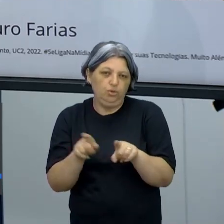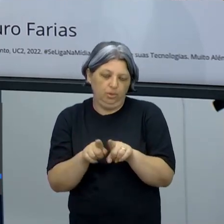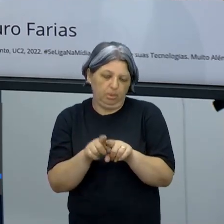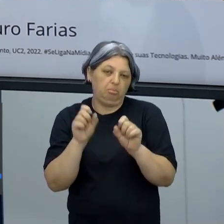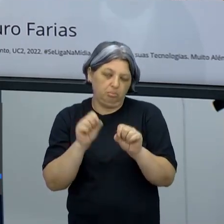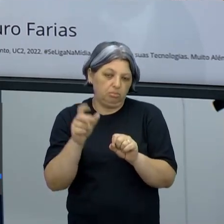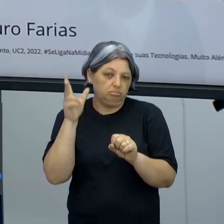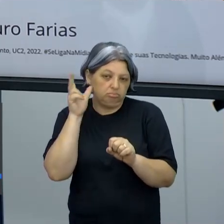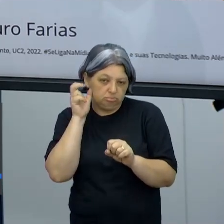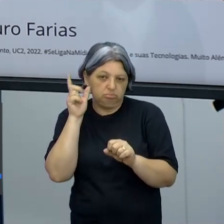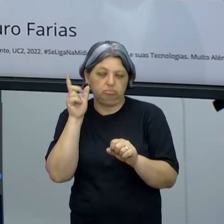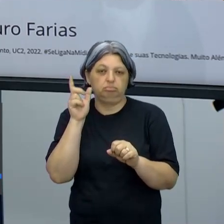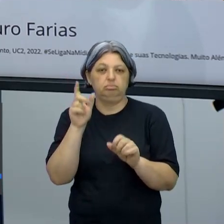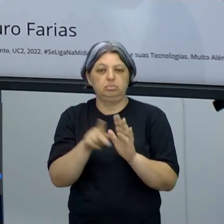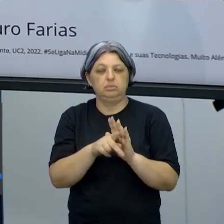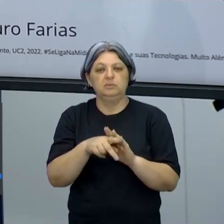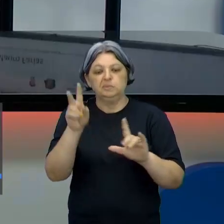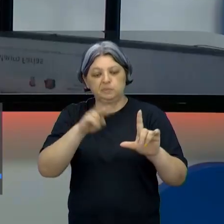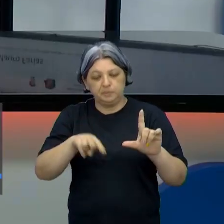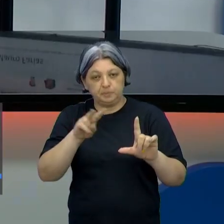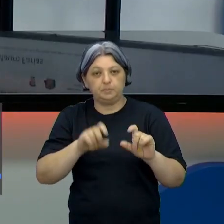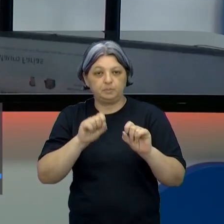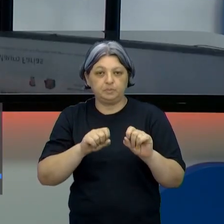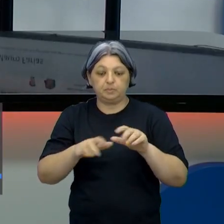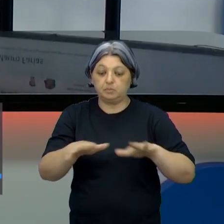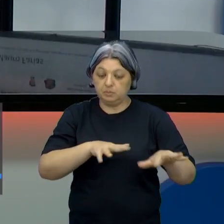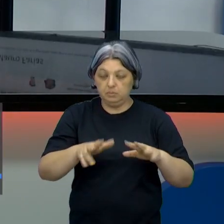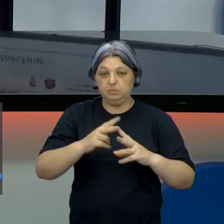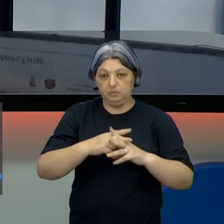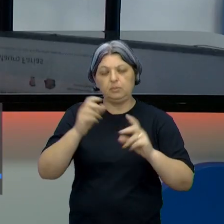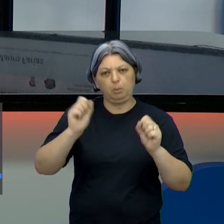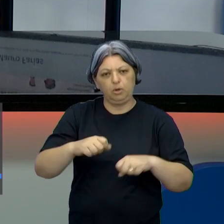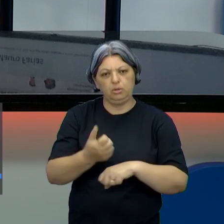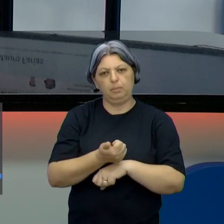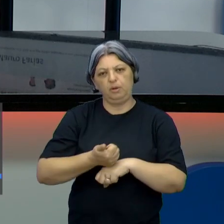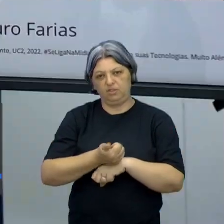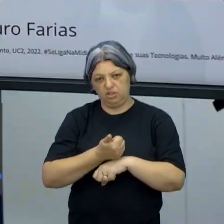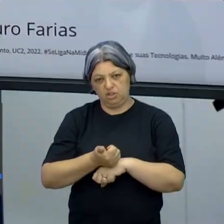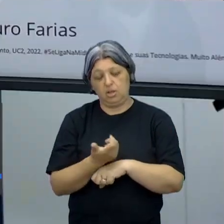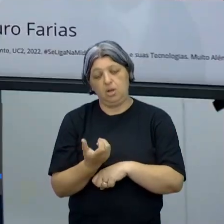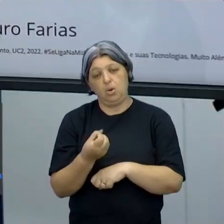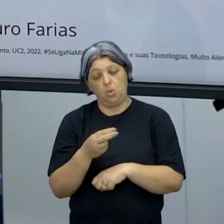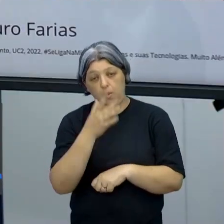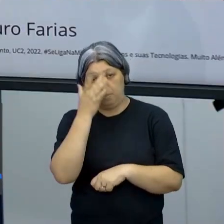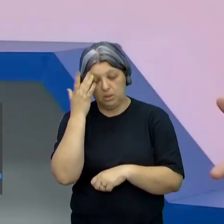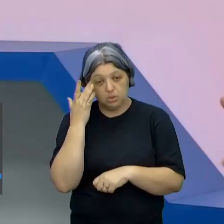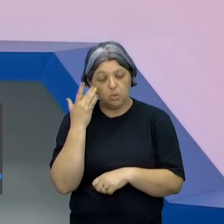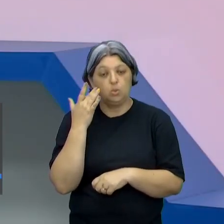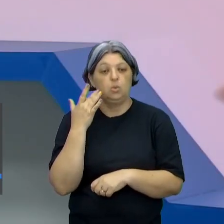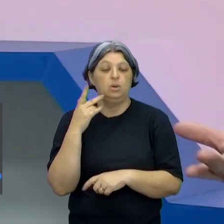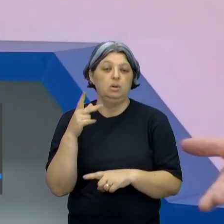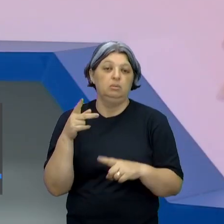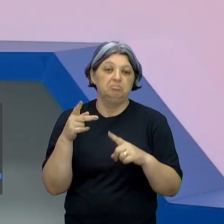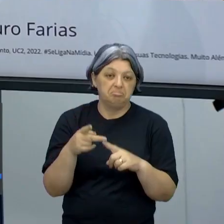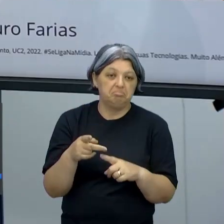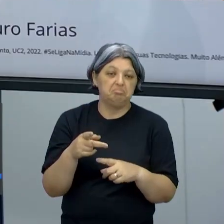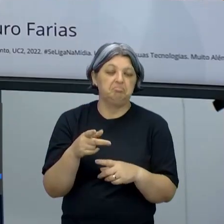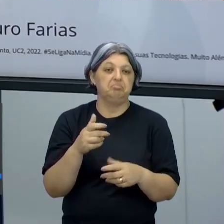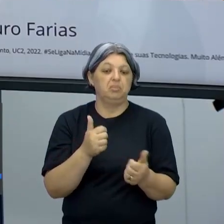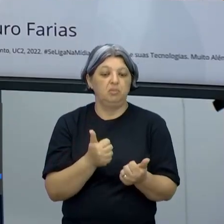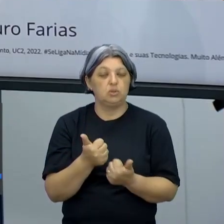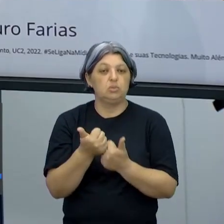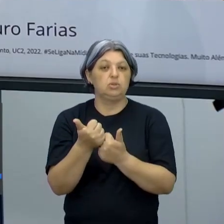audiovisual, os movimentos de uma da luta, que pode ser um profissional, realmente um dublê que vai realizar, né? Exatamente. Ou o